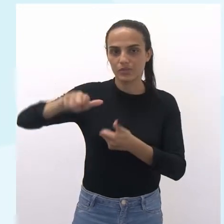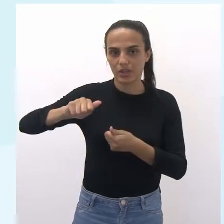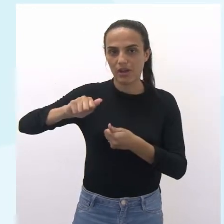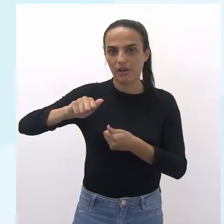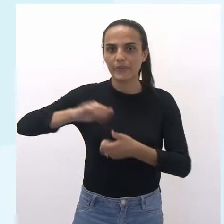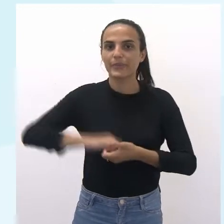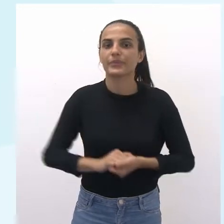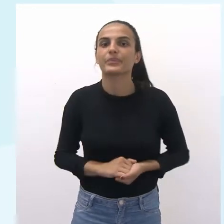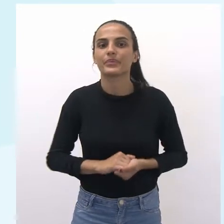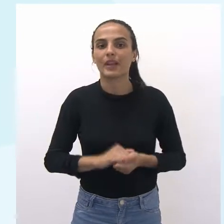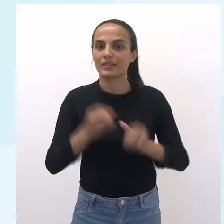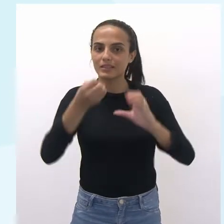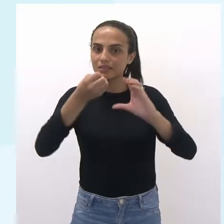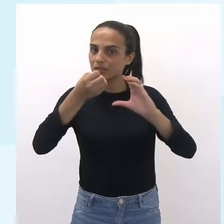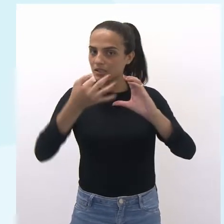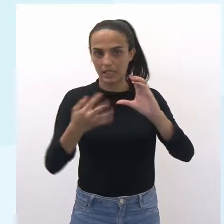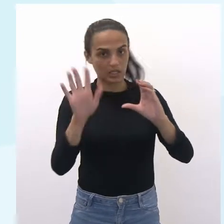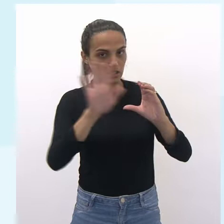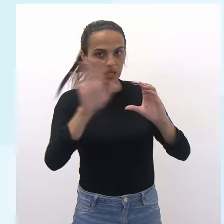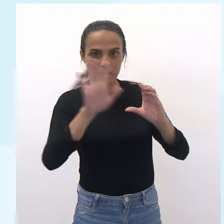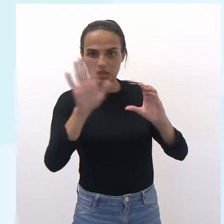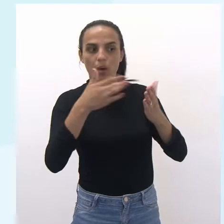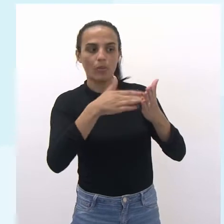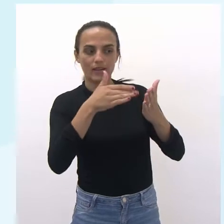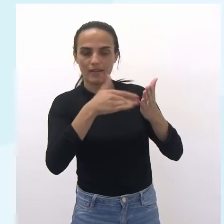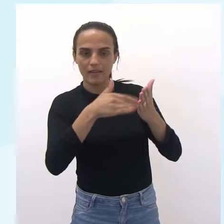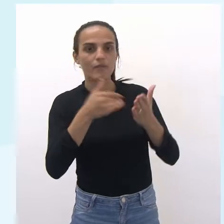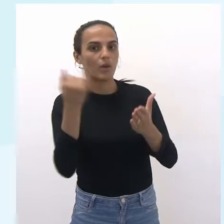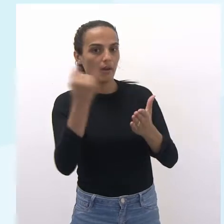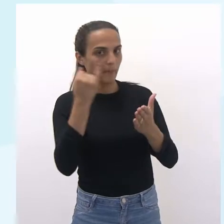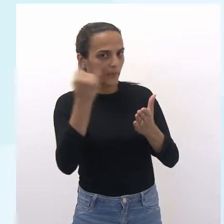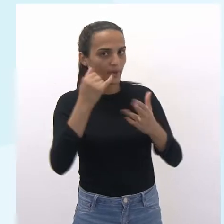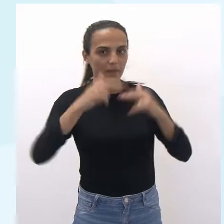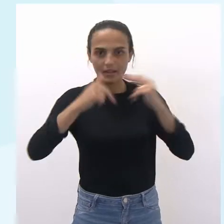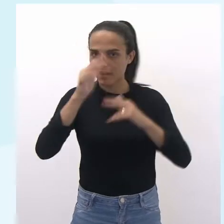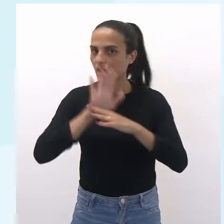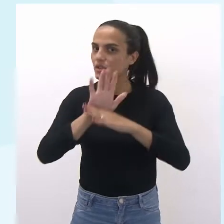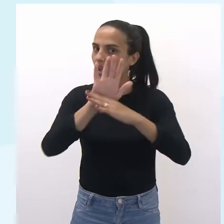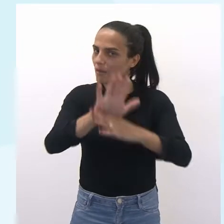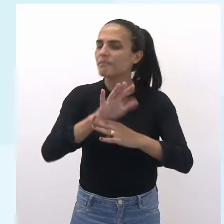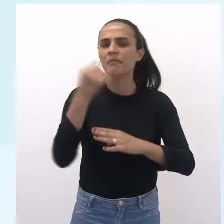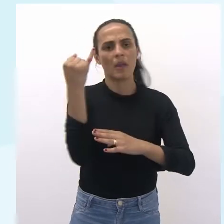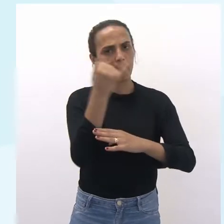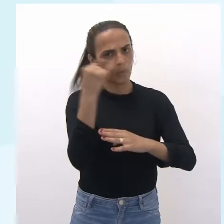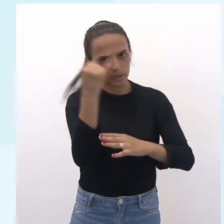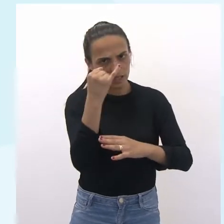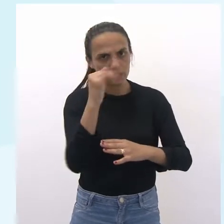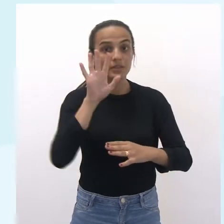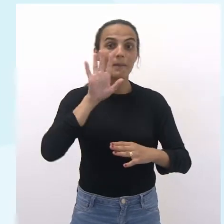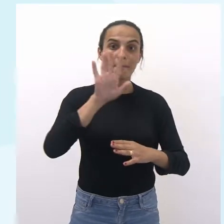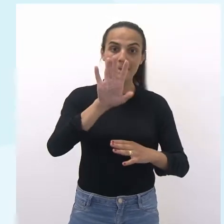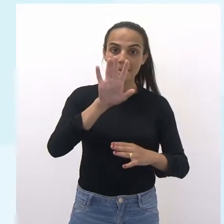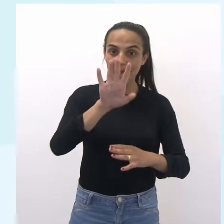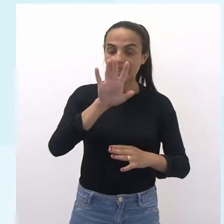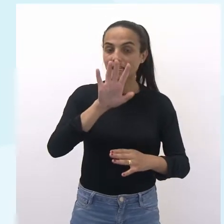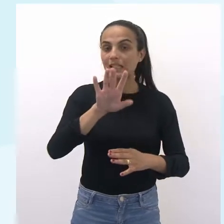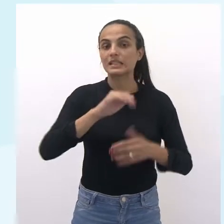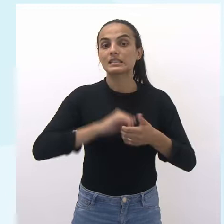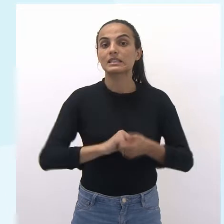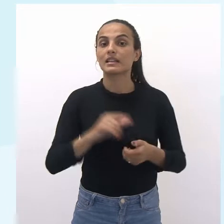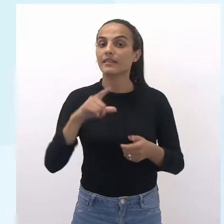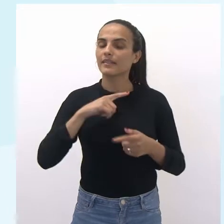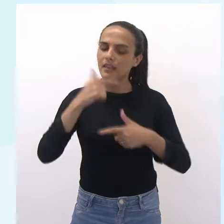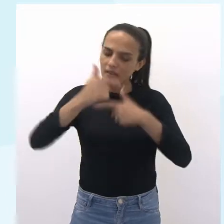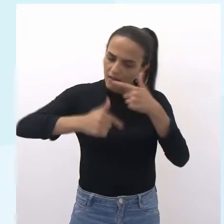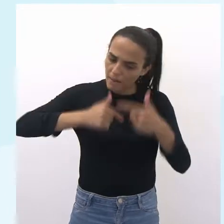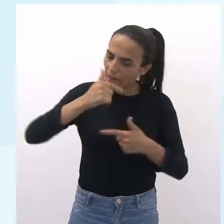Não descaracterizando a importância dos livros didáticos, dos materiais de apoio, que também são importantíssimos. Mas se trabalharmos